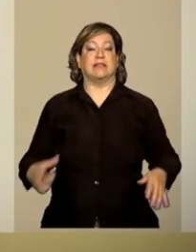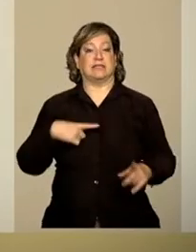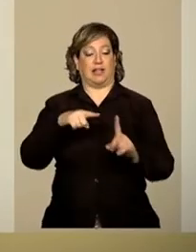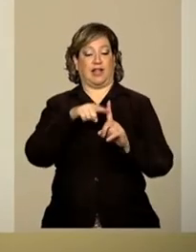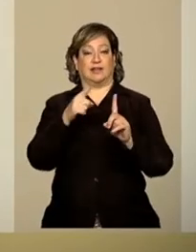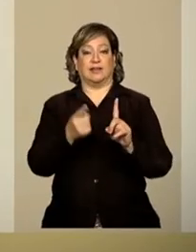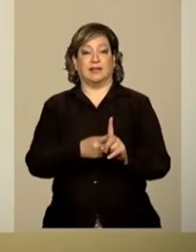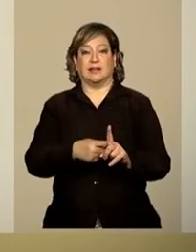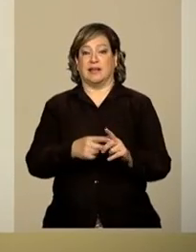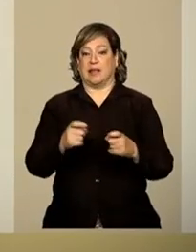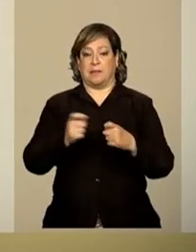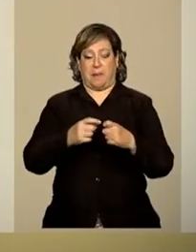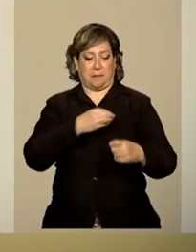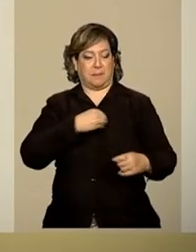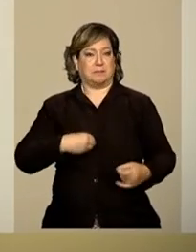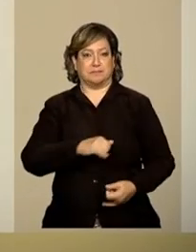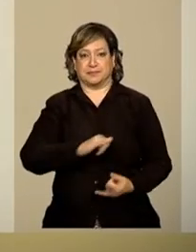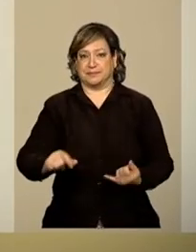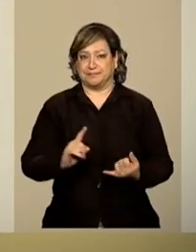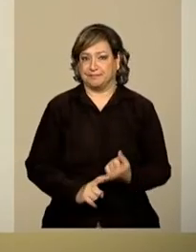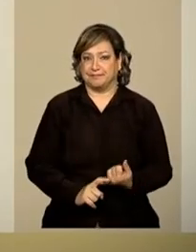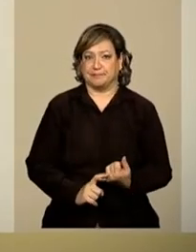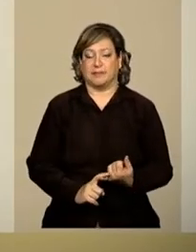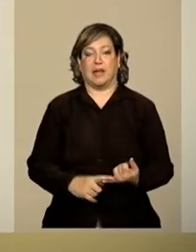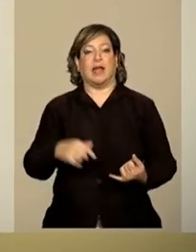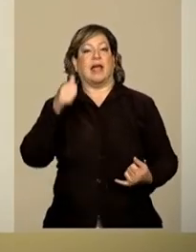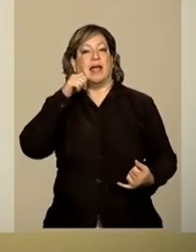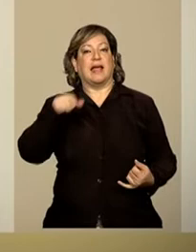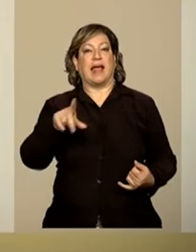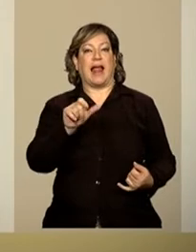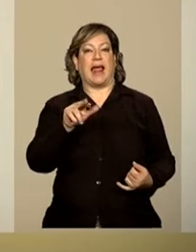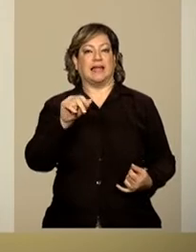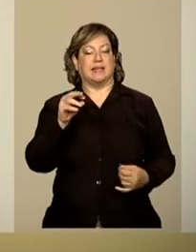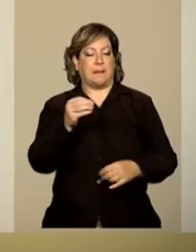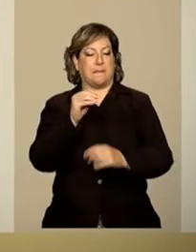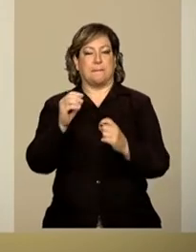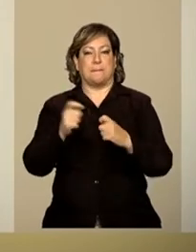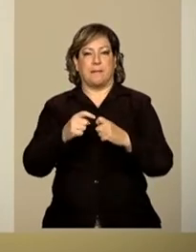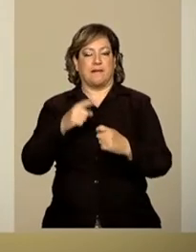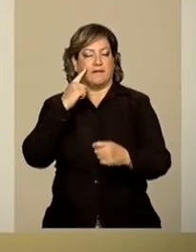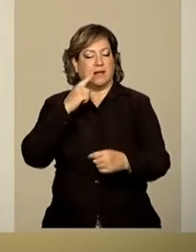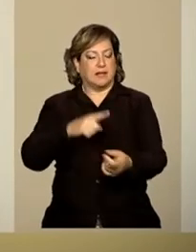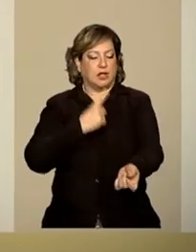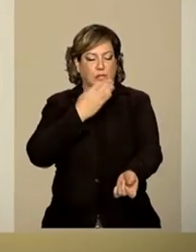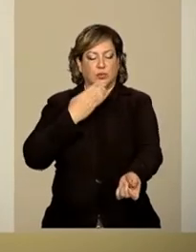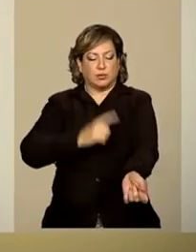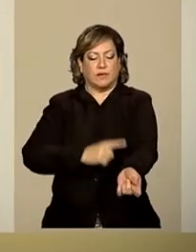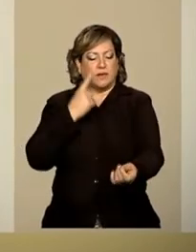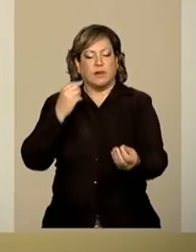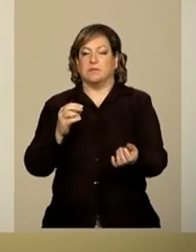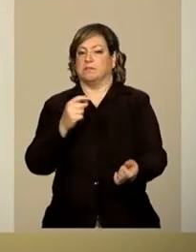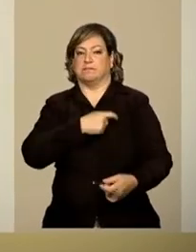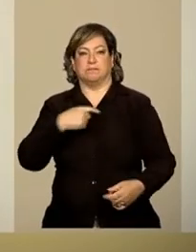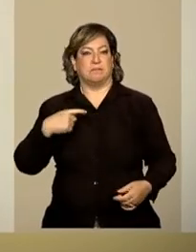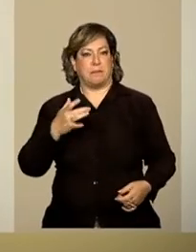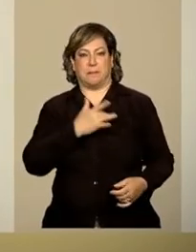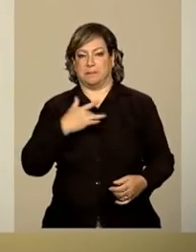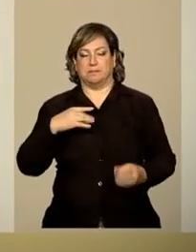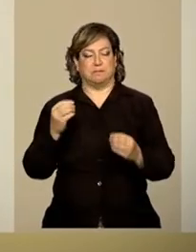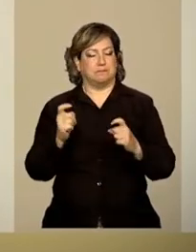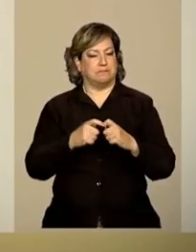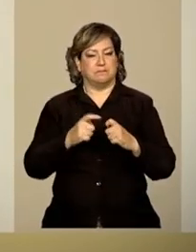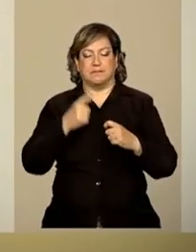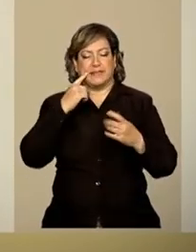grávidas sem fazer o pré-natal paciente como a dona Laíde sem acompanhamento médico crianças que não tiveram atendimento